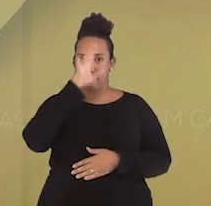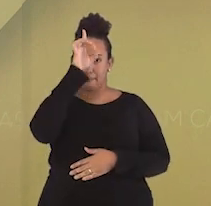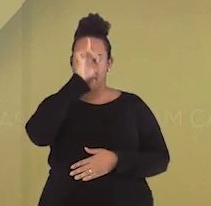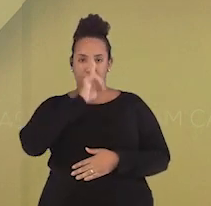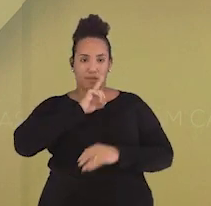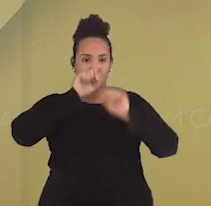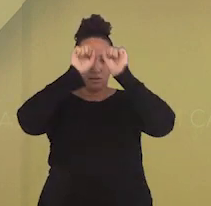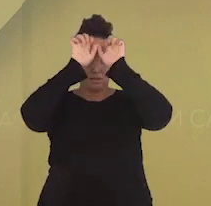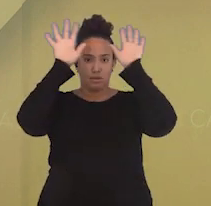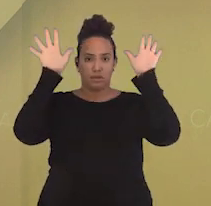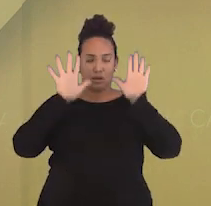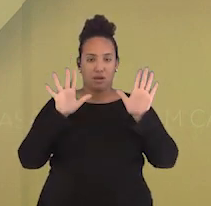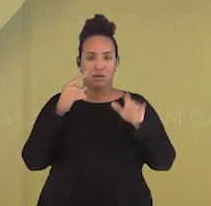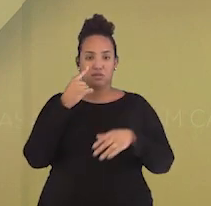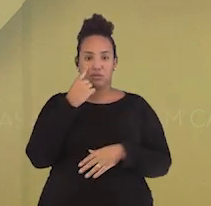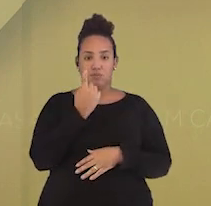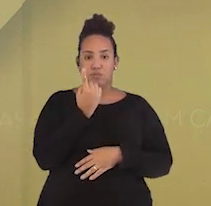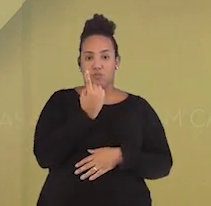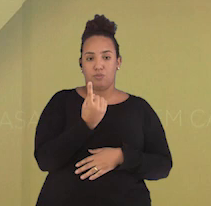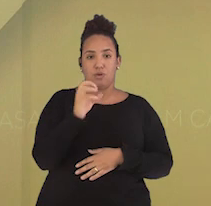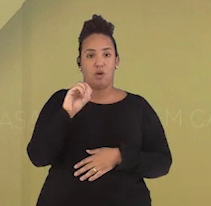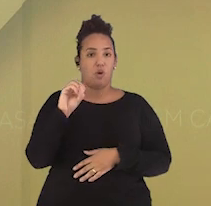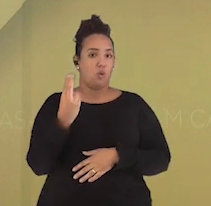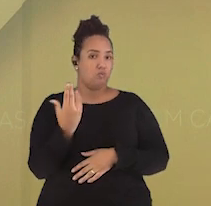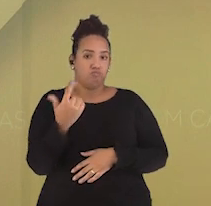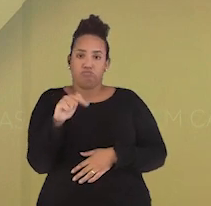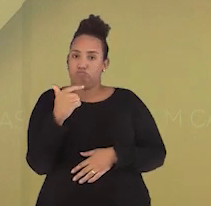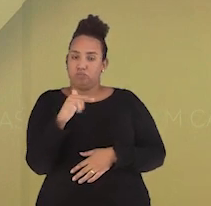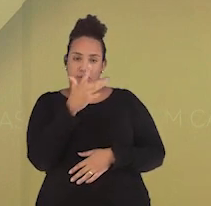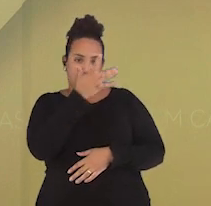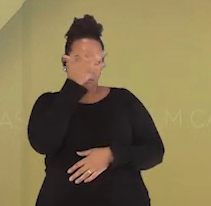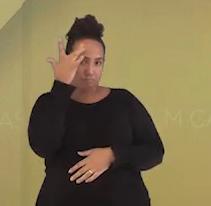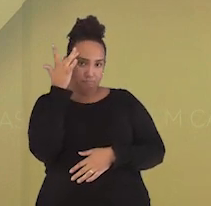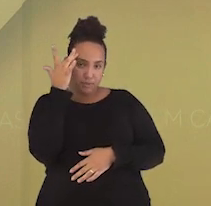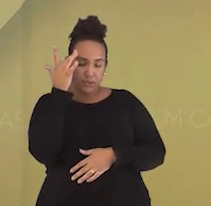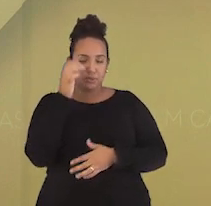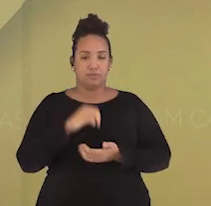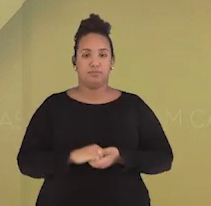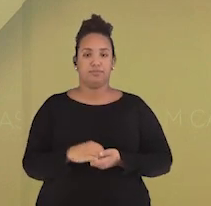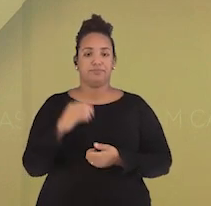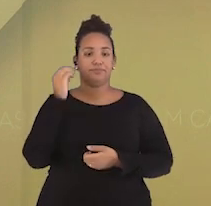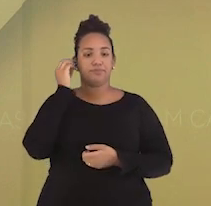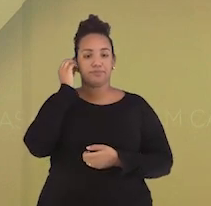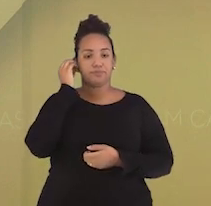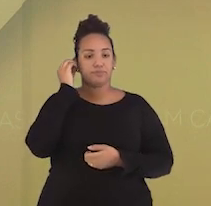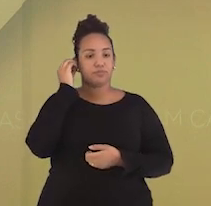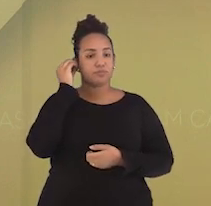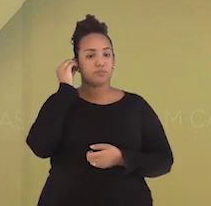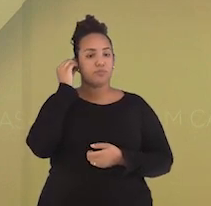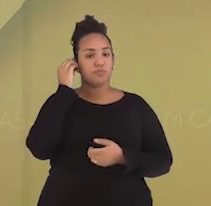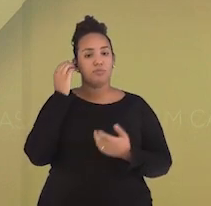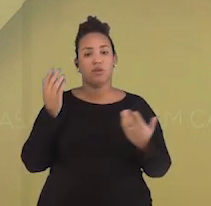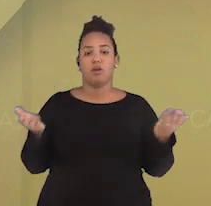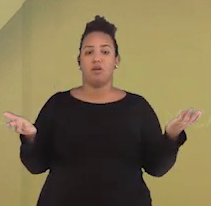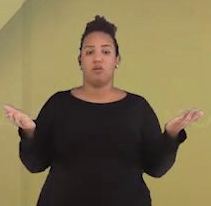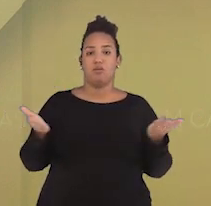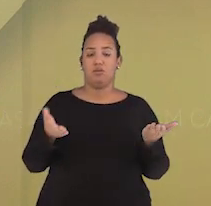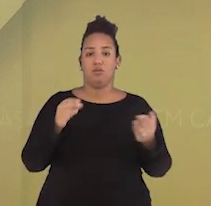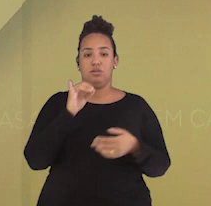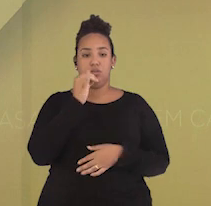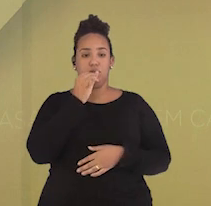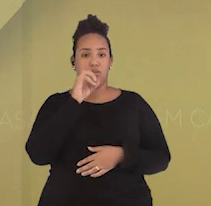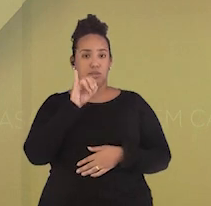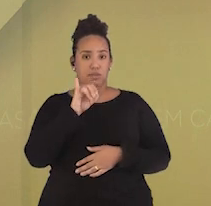nenhuma pessoa, como a gente vê no exemplo. Nas áreas que estão em amarelo mais escuro,